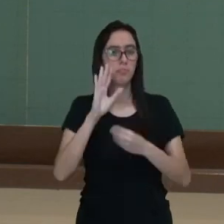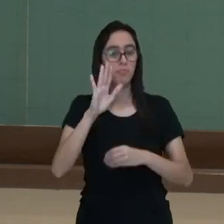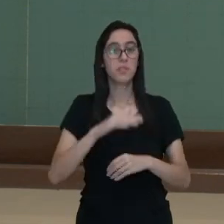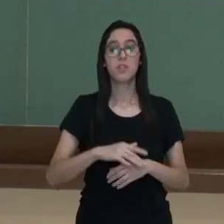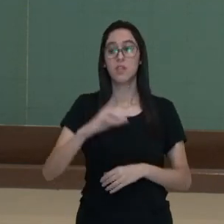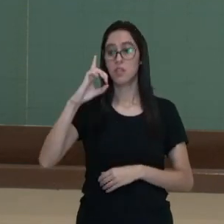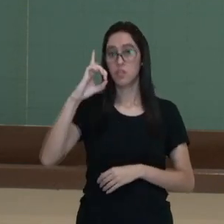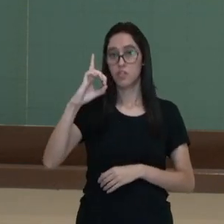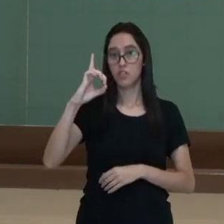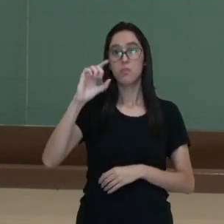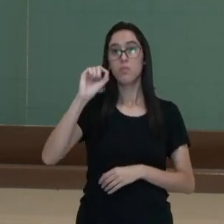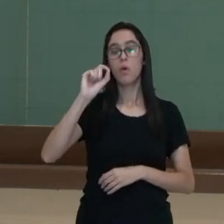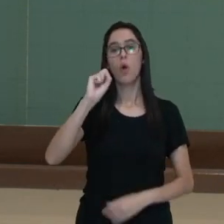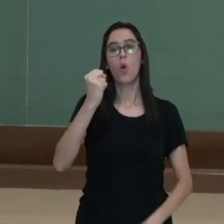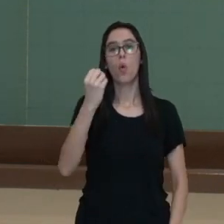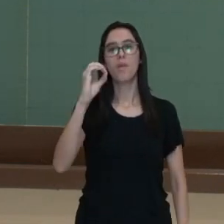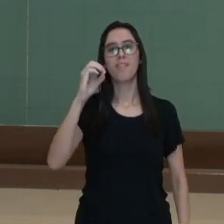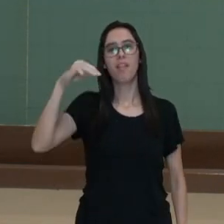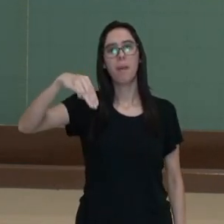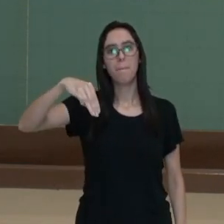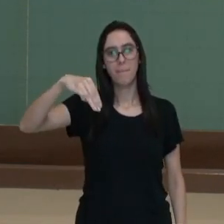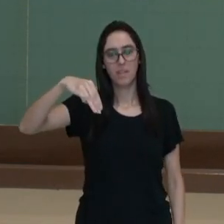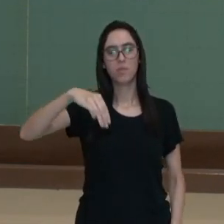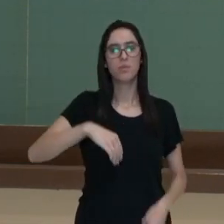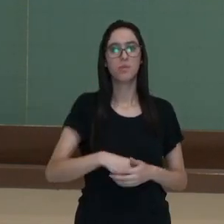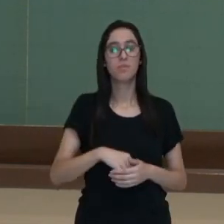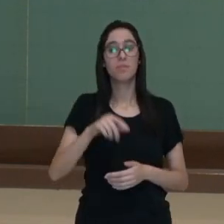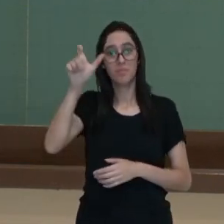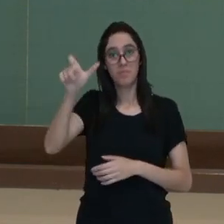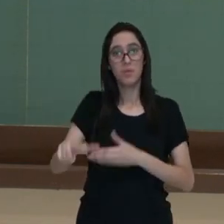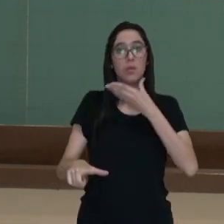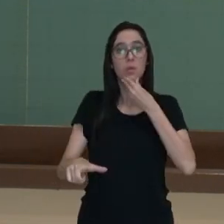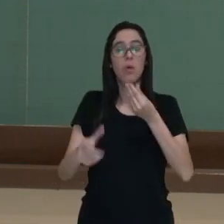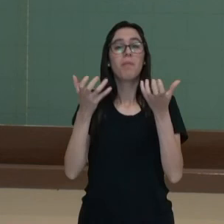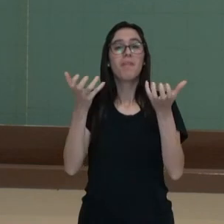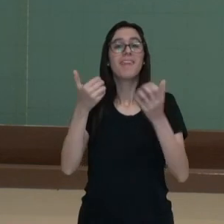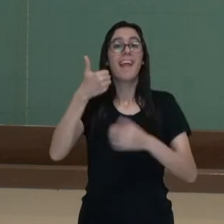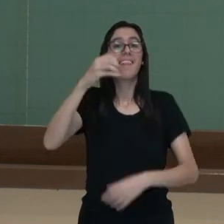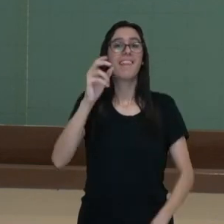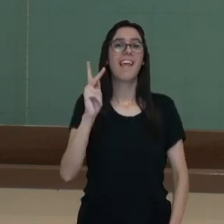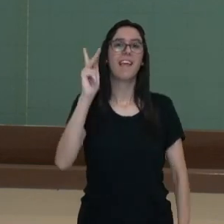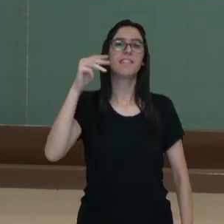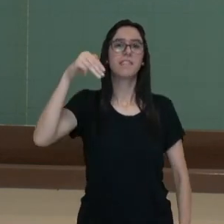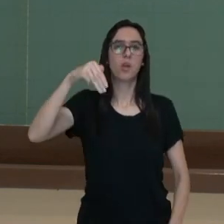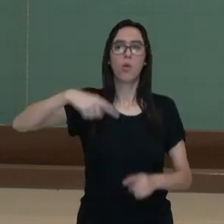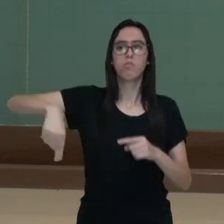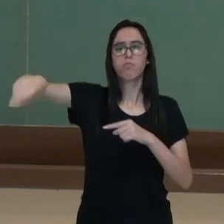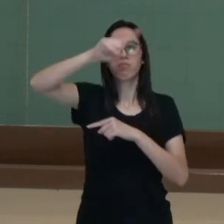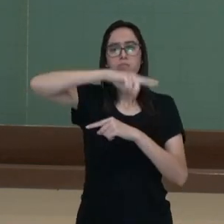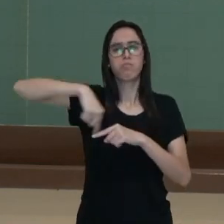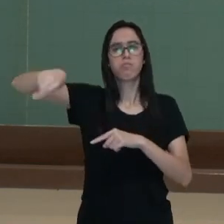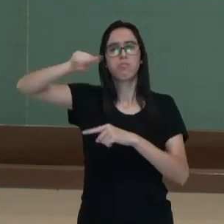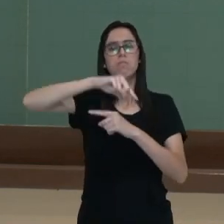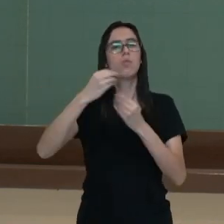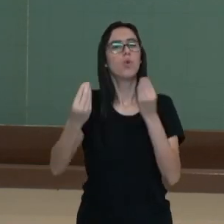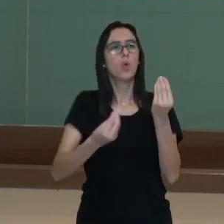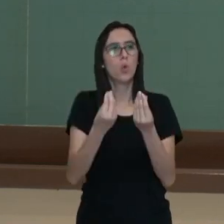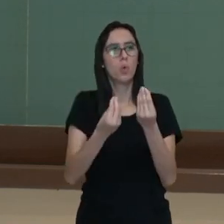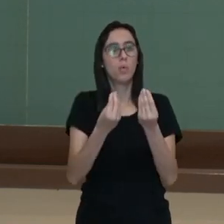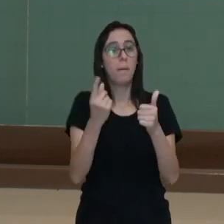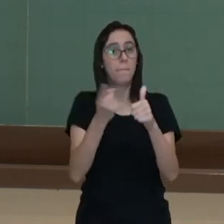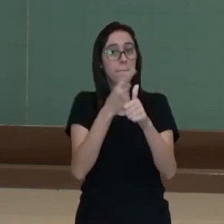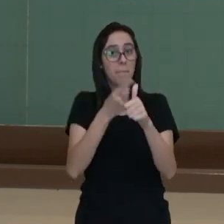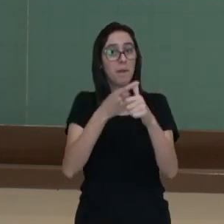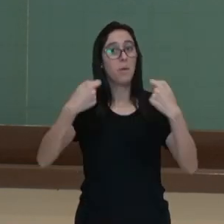vale 80 metros e ele deseja correr 10 quilômetros. Então, a primeira coisa que eu preciso saber é transformar